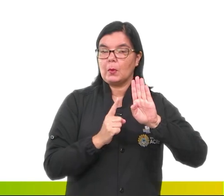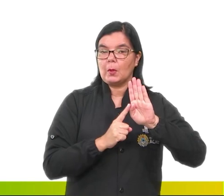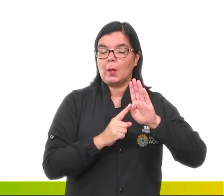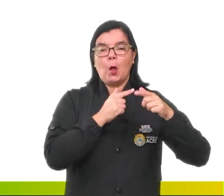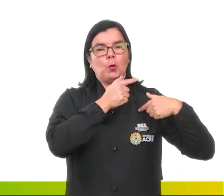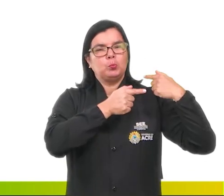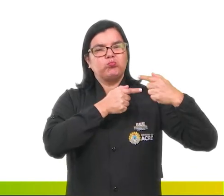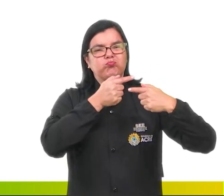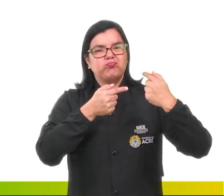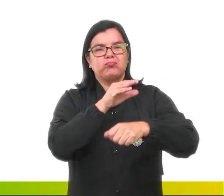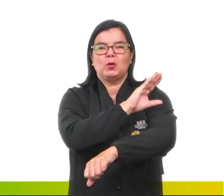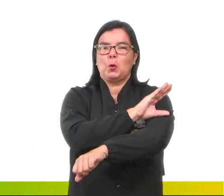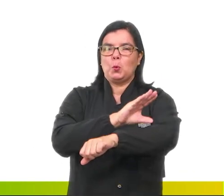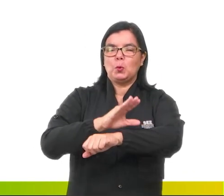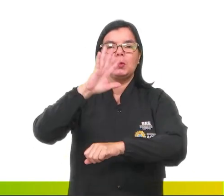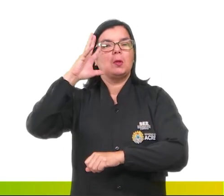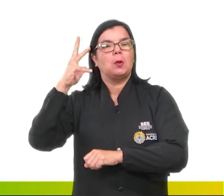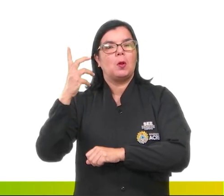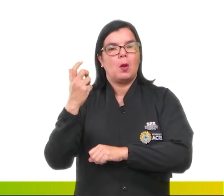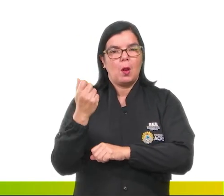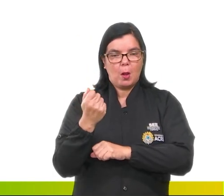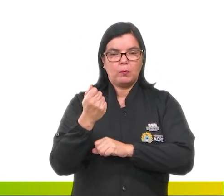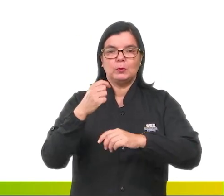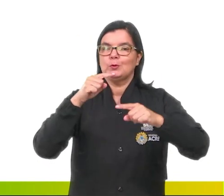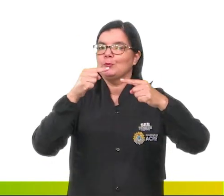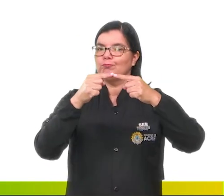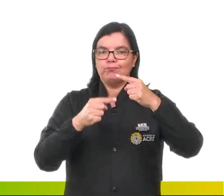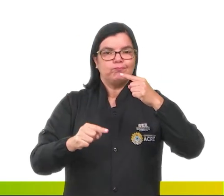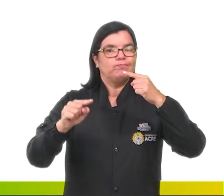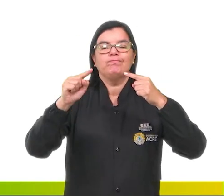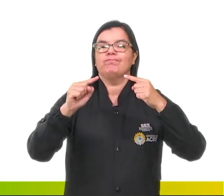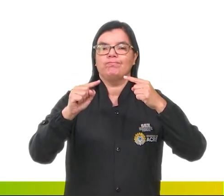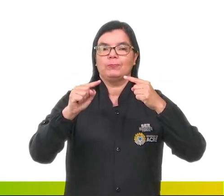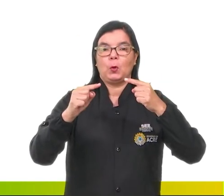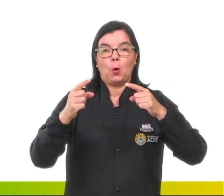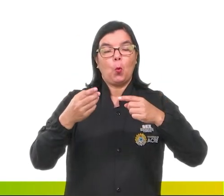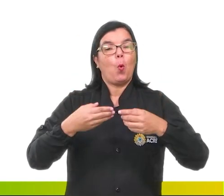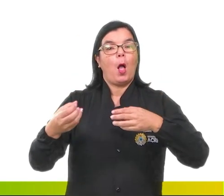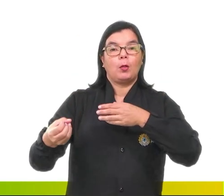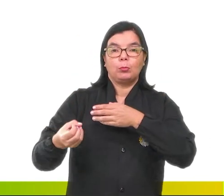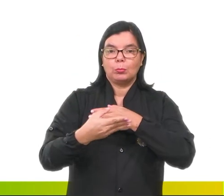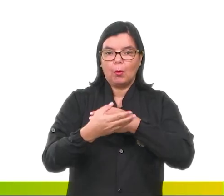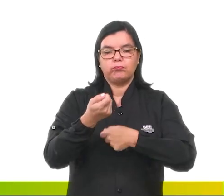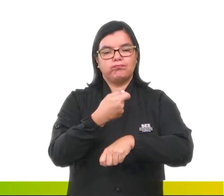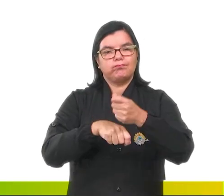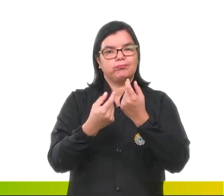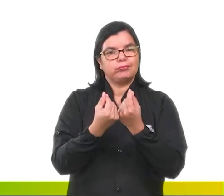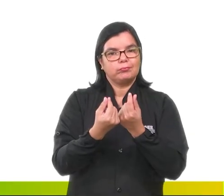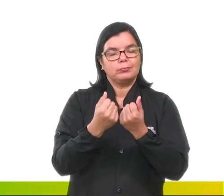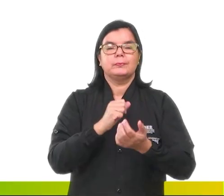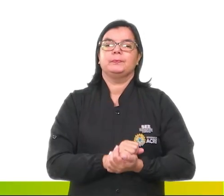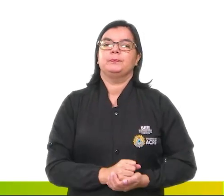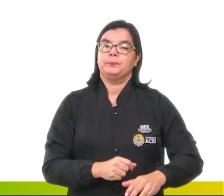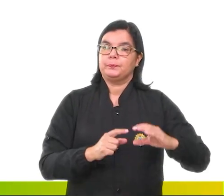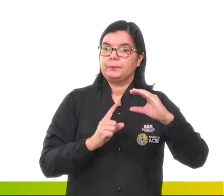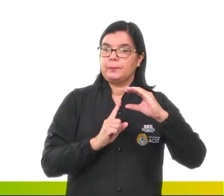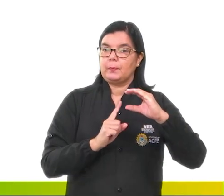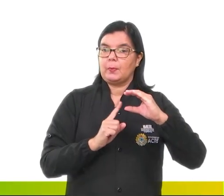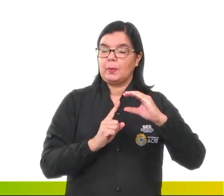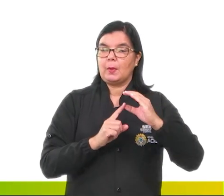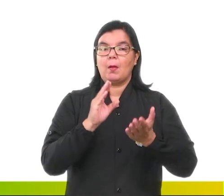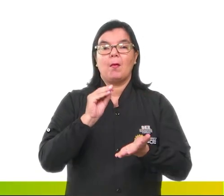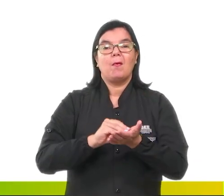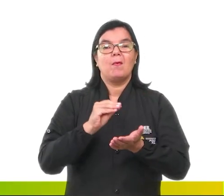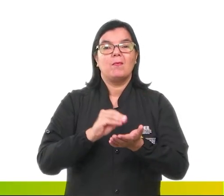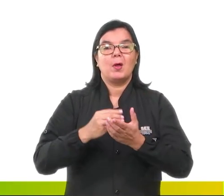heranças culturais africanas incompatíveis com a modernização econômica, letra C, A